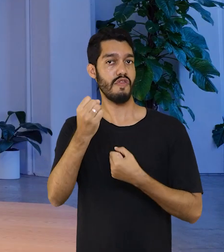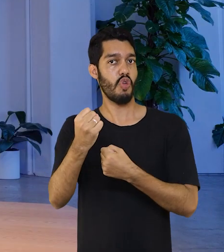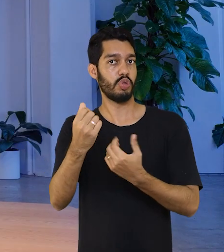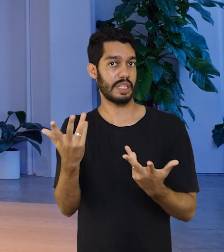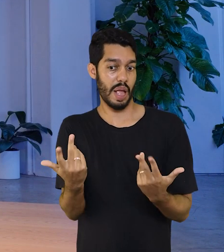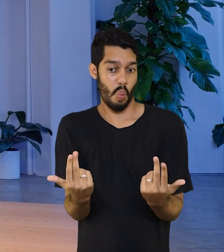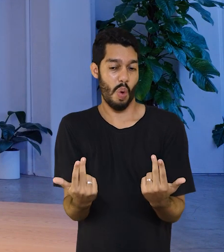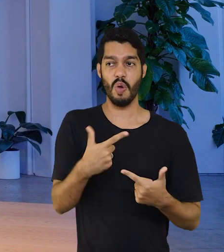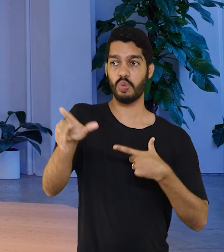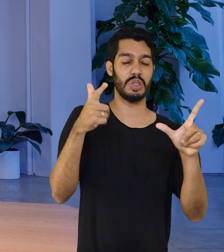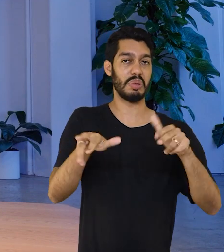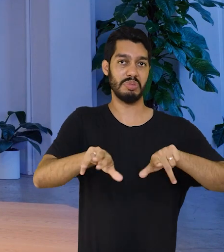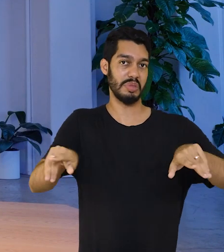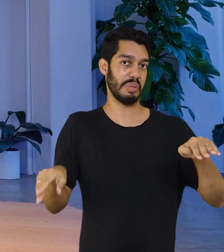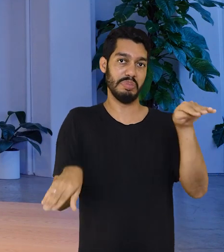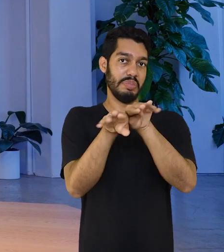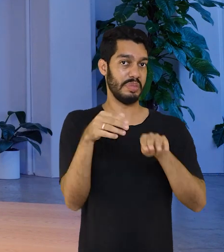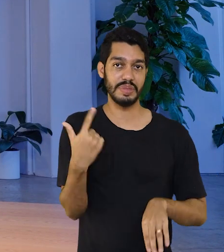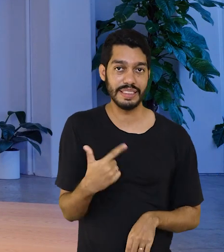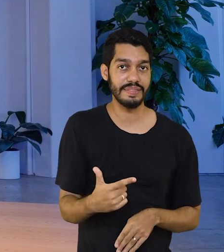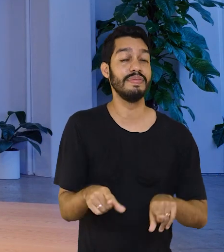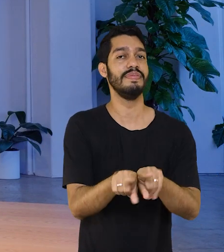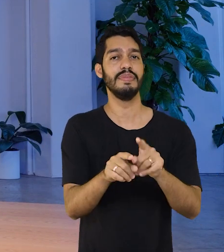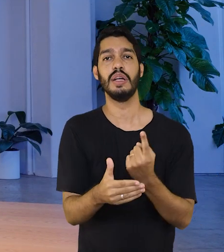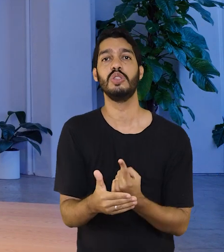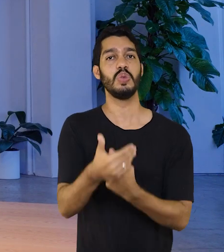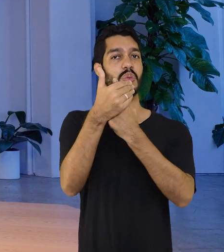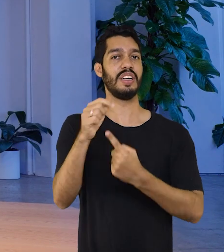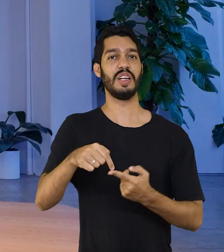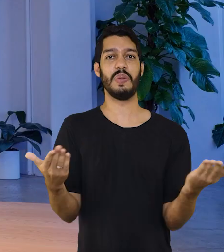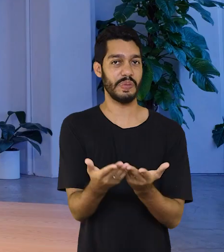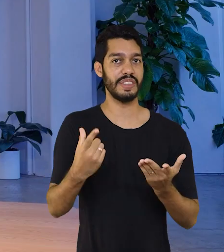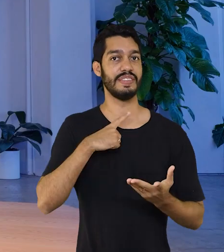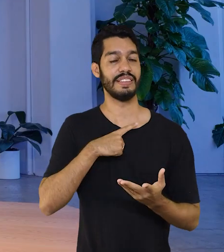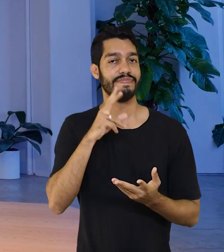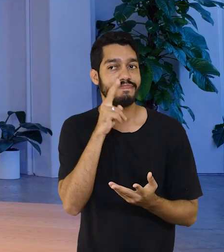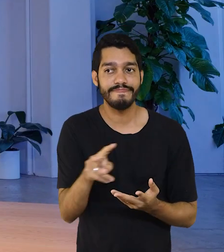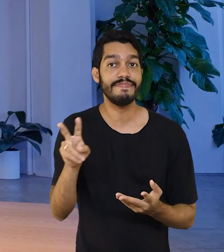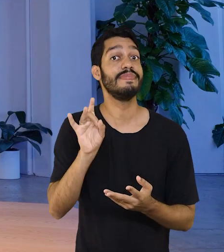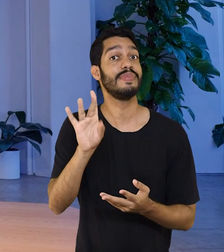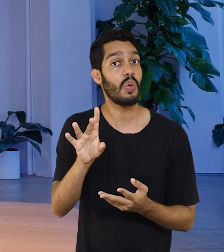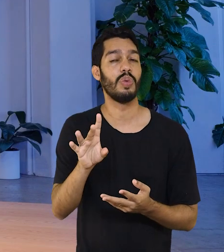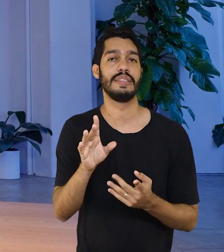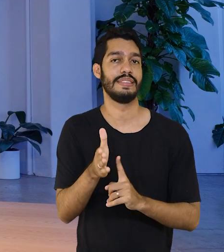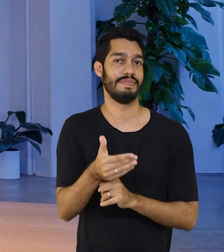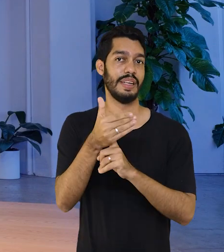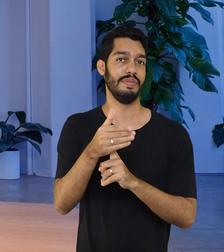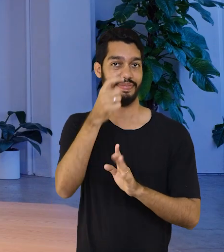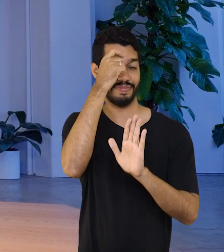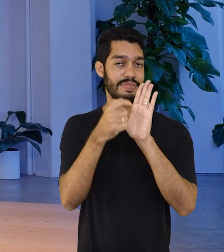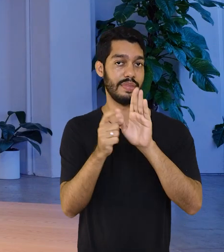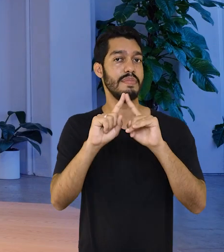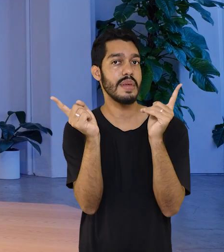a tendência do mercado, que vai embora, ela é uma força maior do que qualquer coisa, e a tecnologia, né,